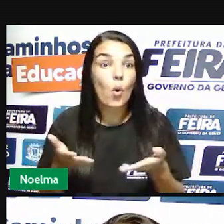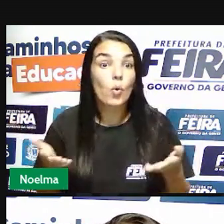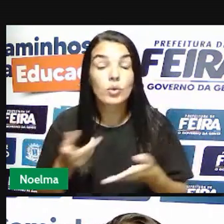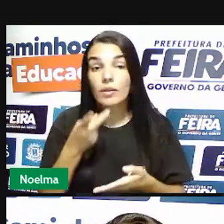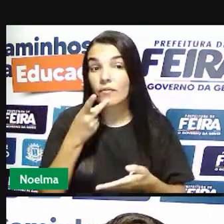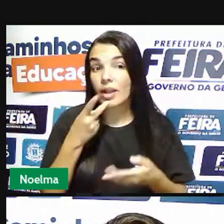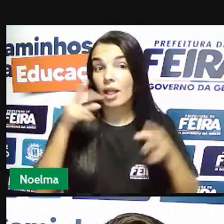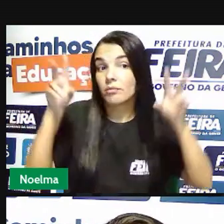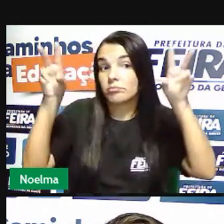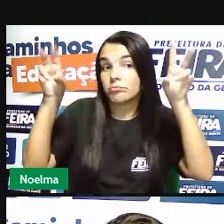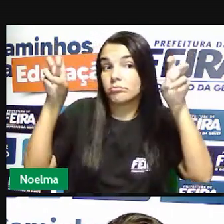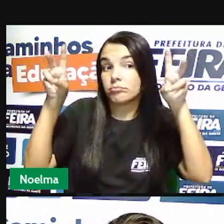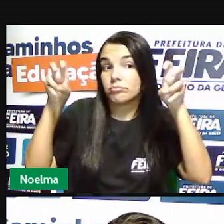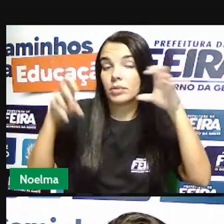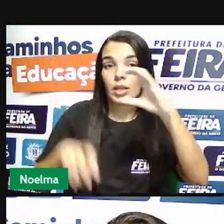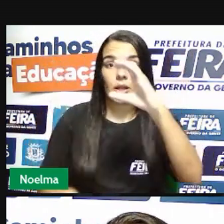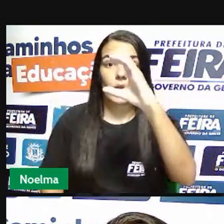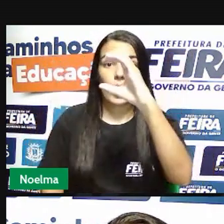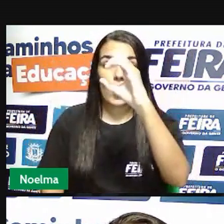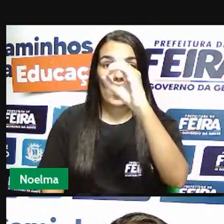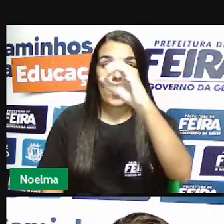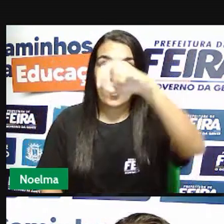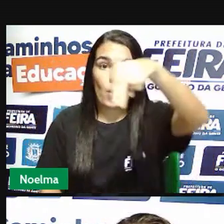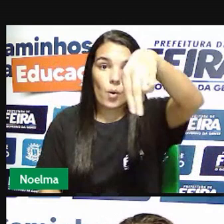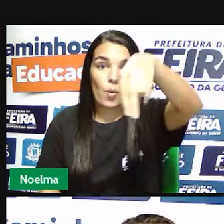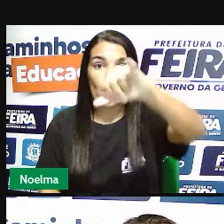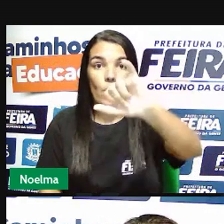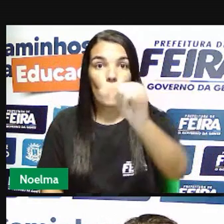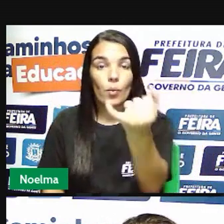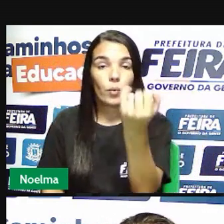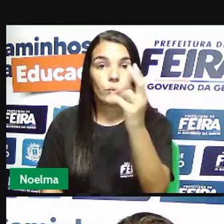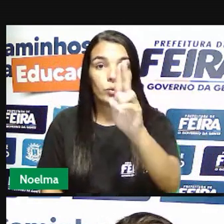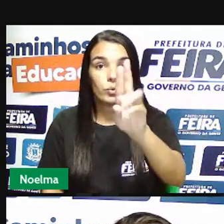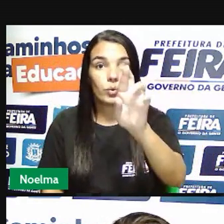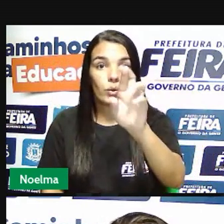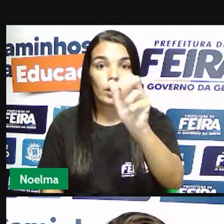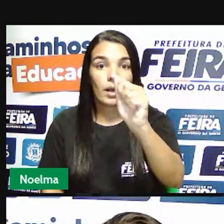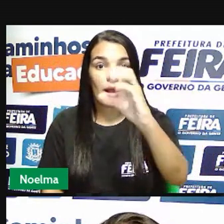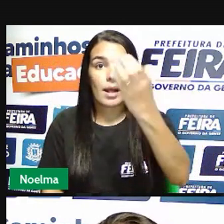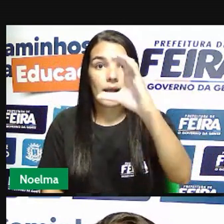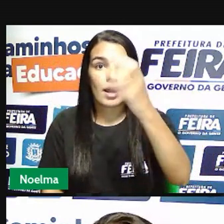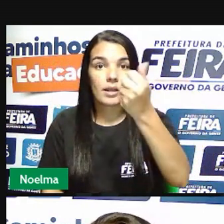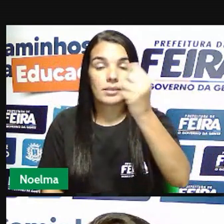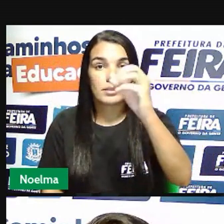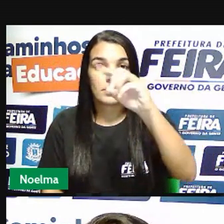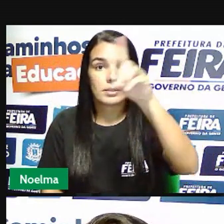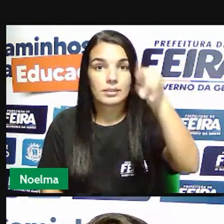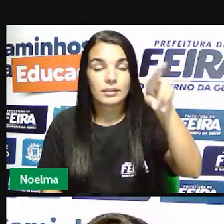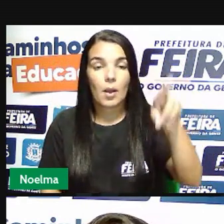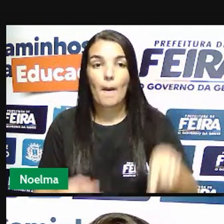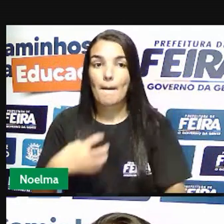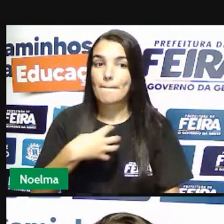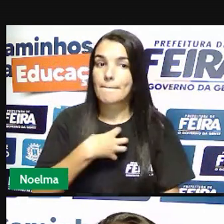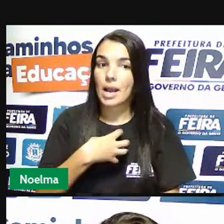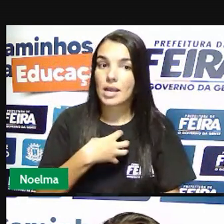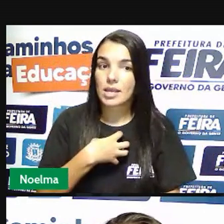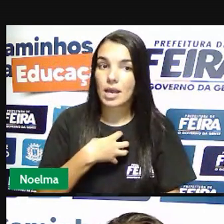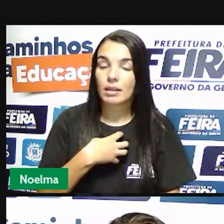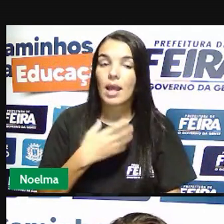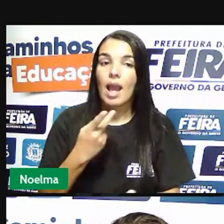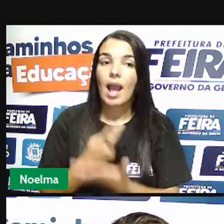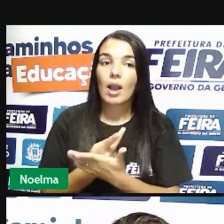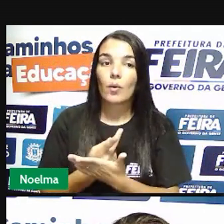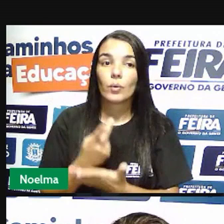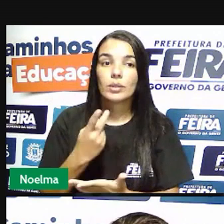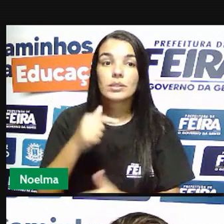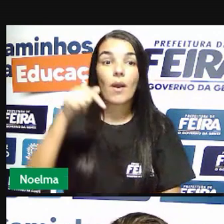Conjuração Baiana. As outras três revoltas, elas aconteceram em Minas Gerais. Já a Conjuração Baiana, como o próprio nome